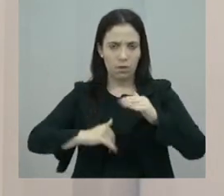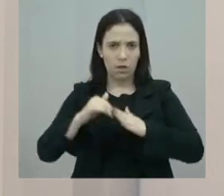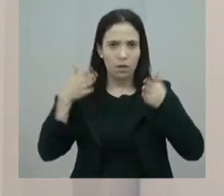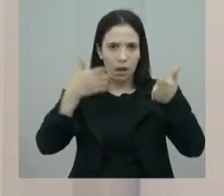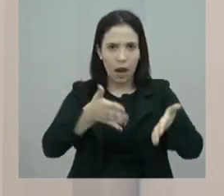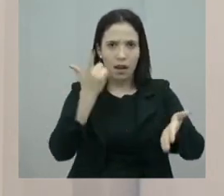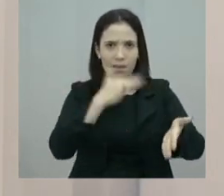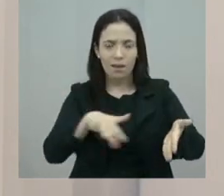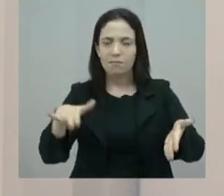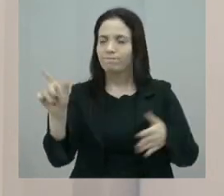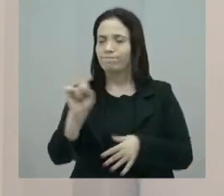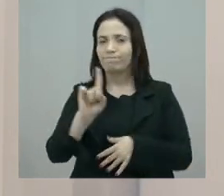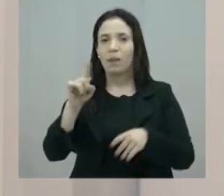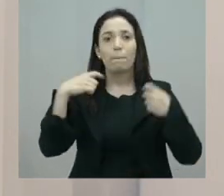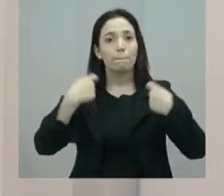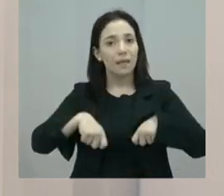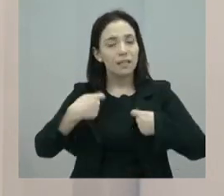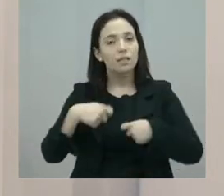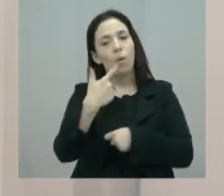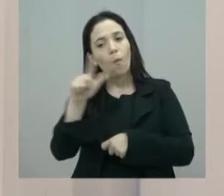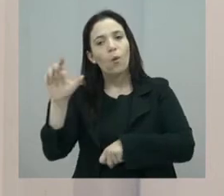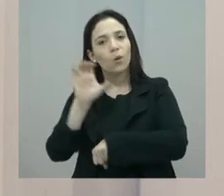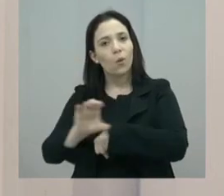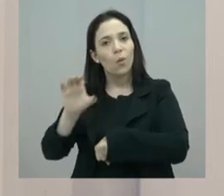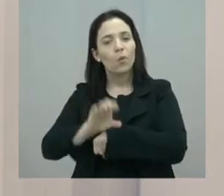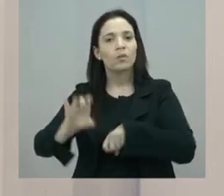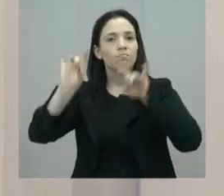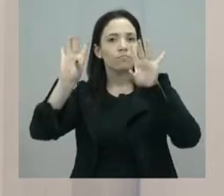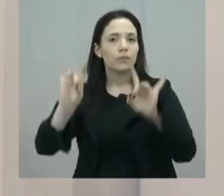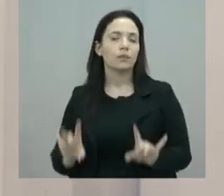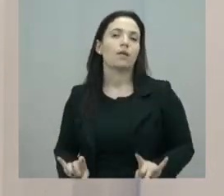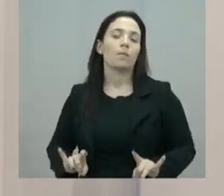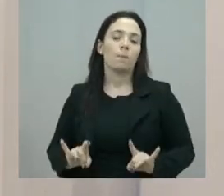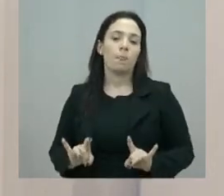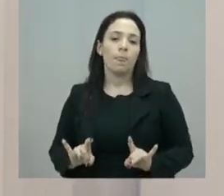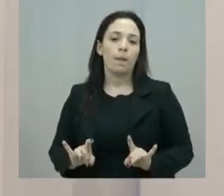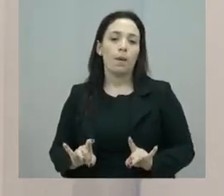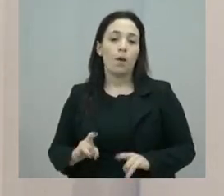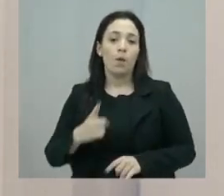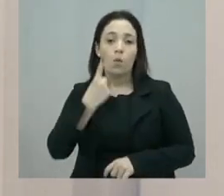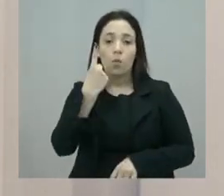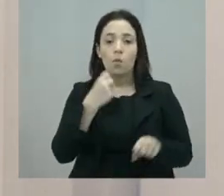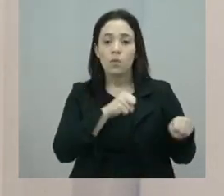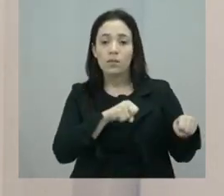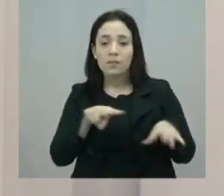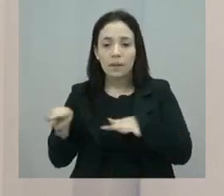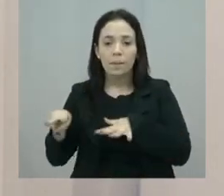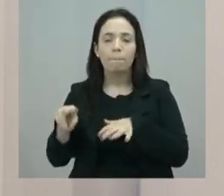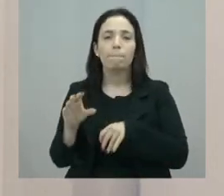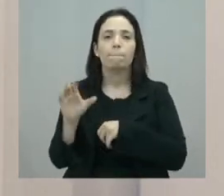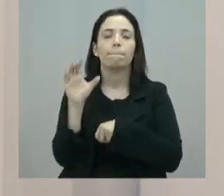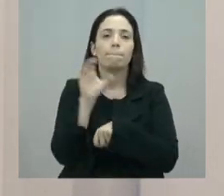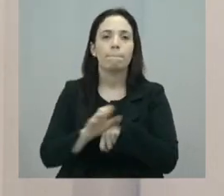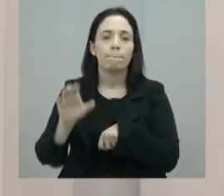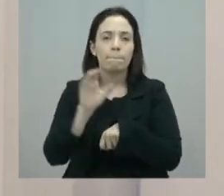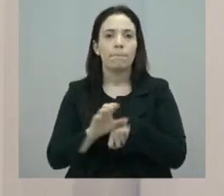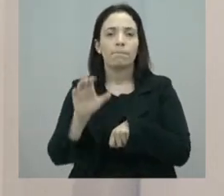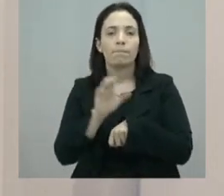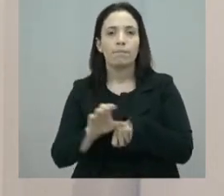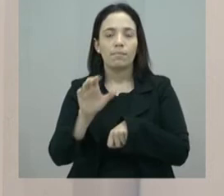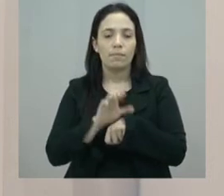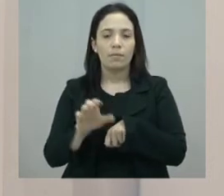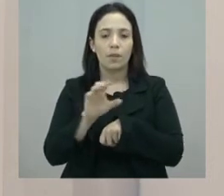É preciso uma capacitação específica em depoimento especial, que dura no mínimo uma semana, para que você se transforme em